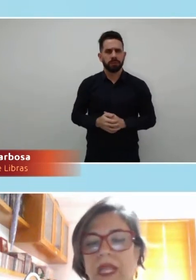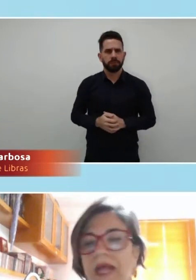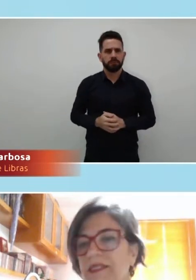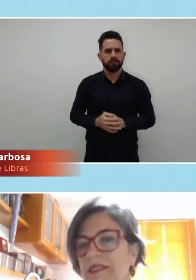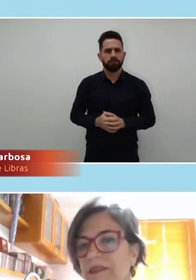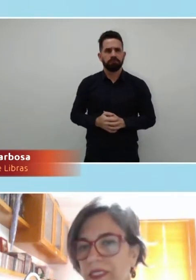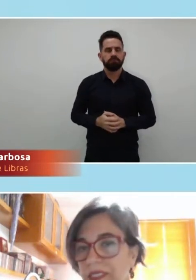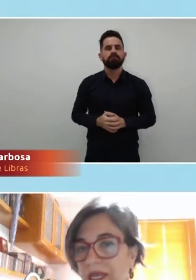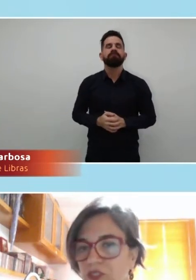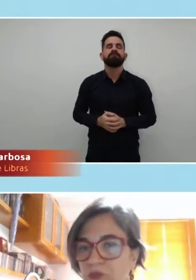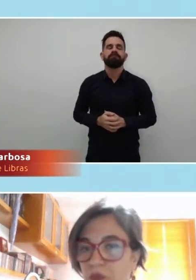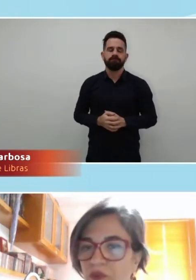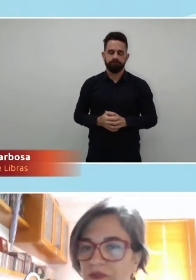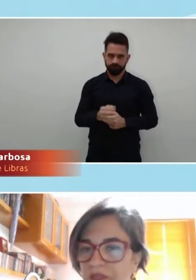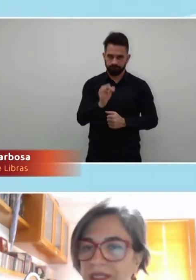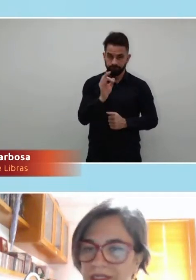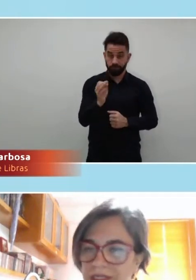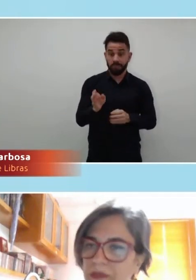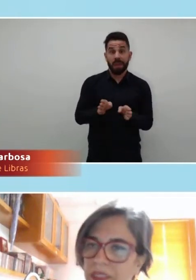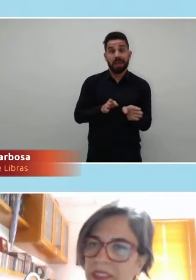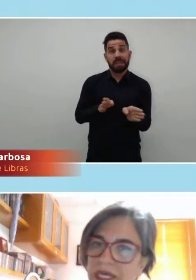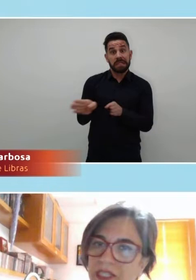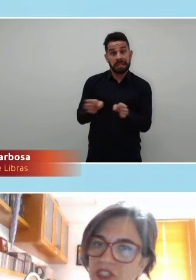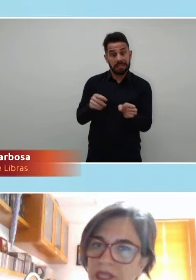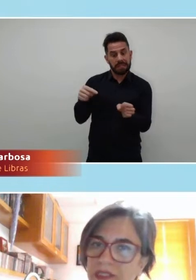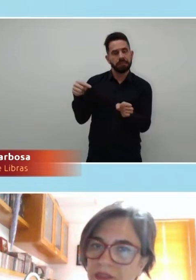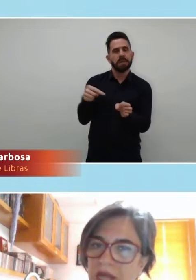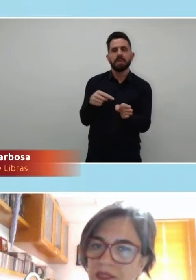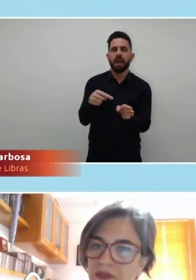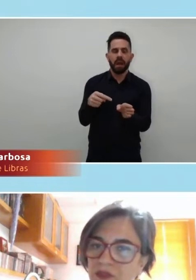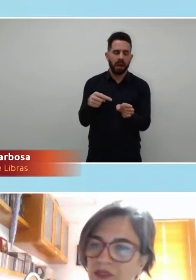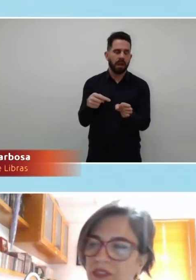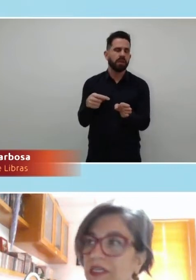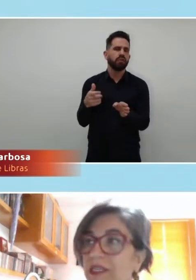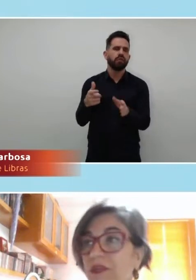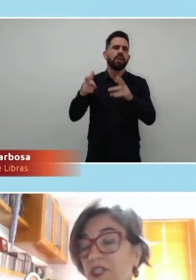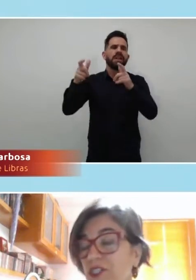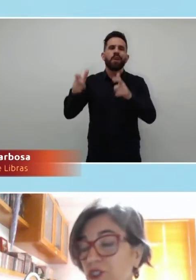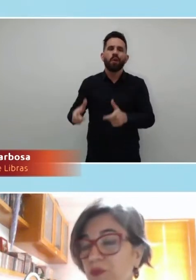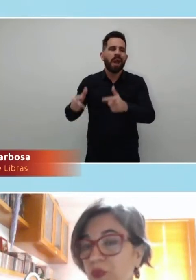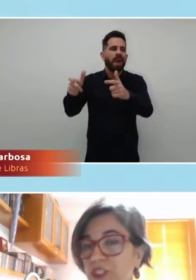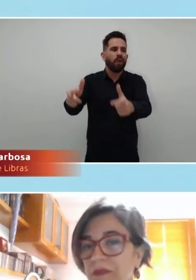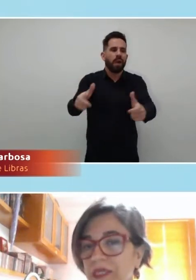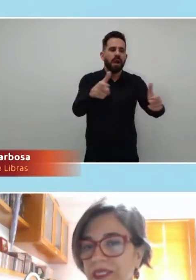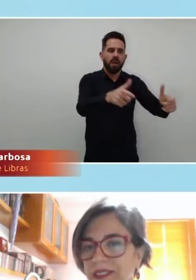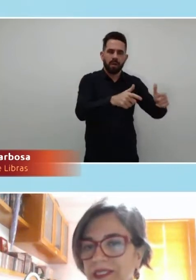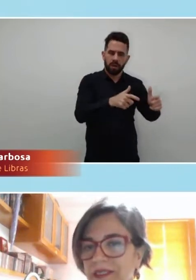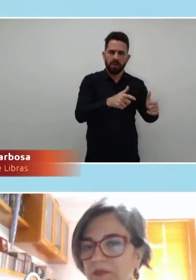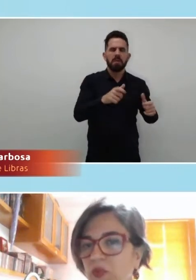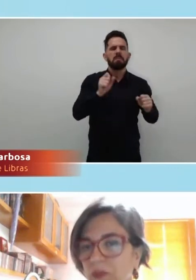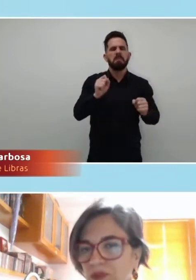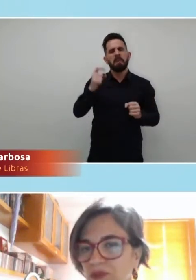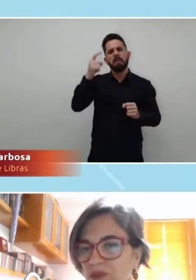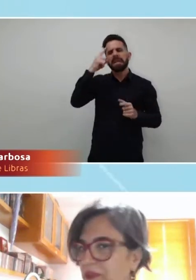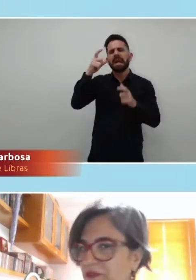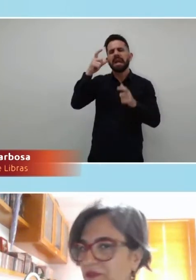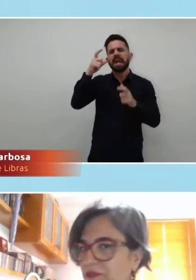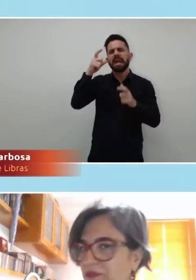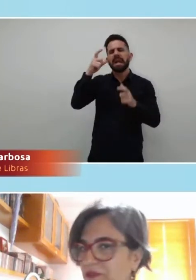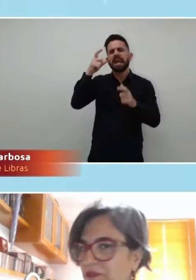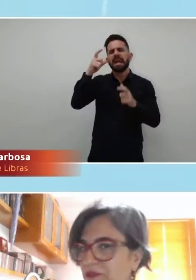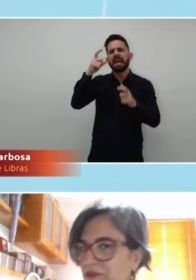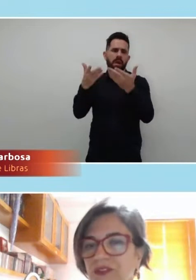A acessibilidade, promover a acessibilidade em espaços, e eu acho que a gente pode abrir, né? Públicos,